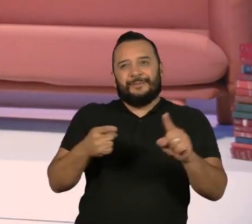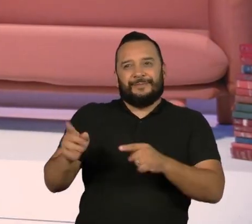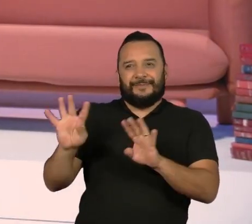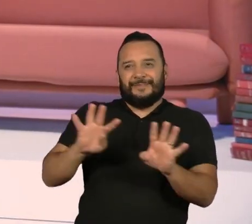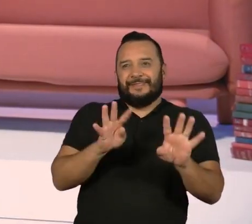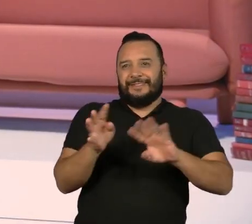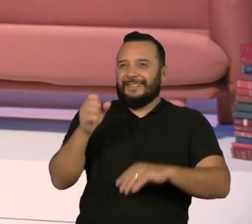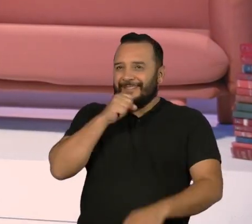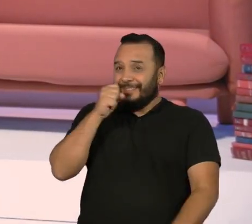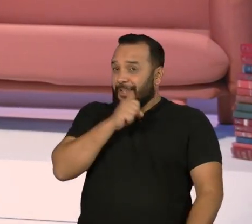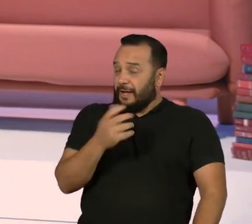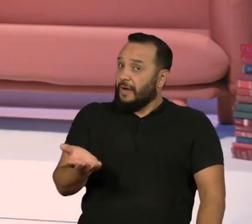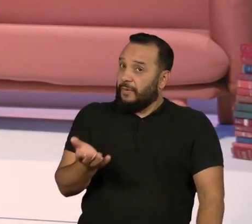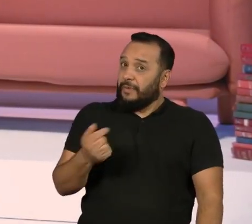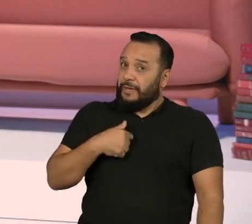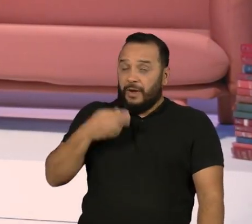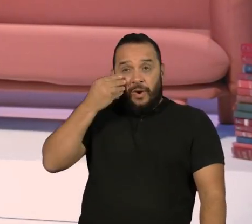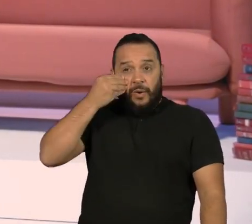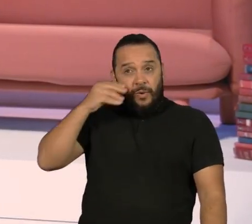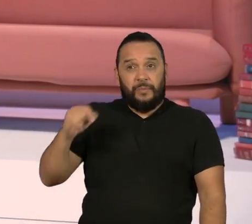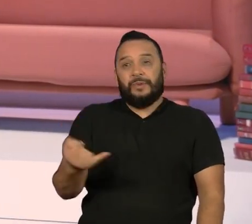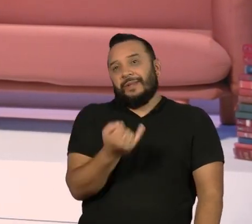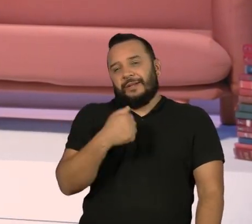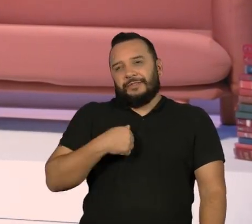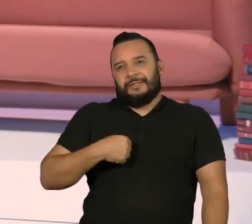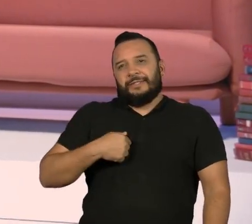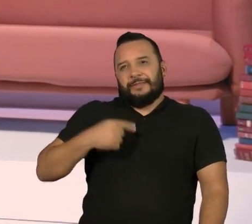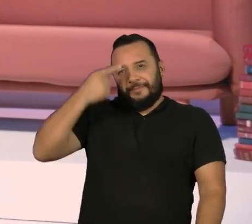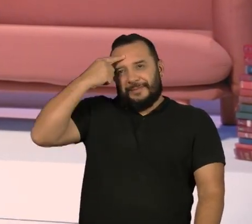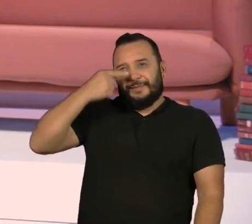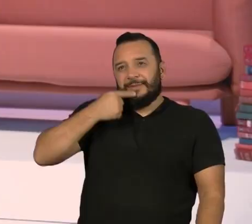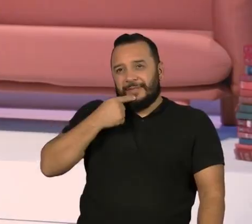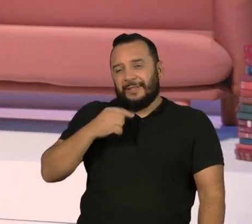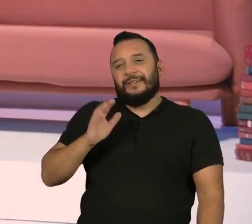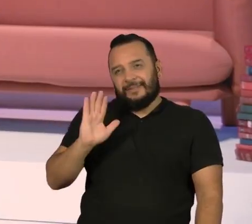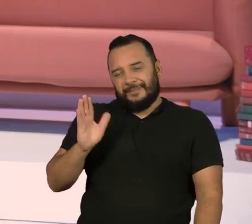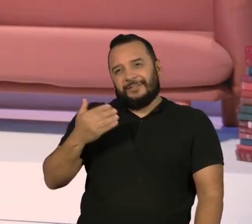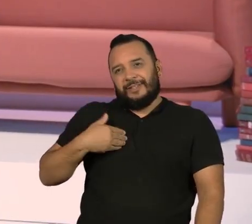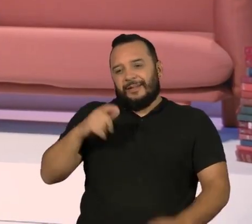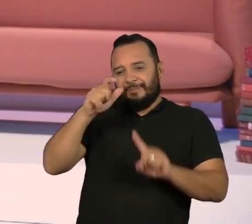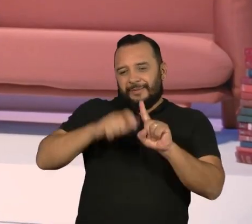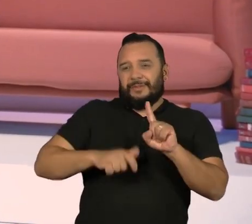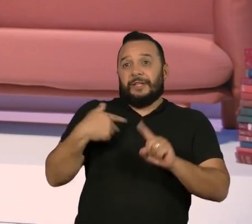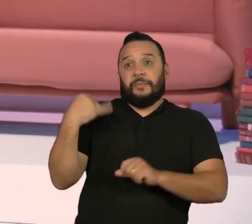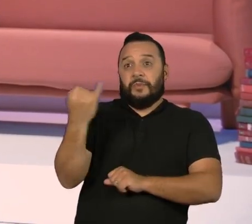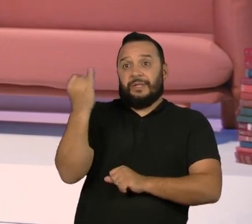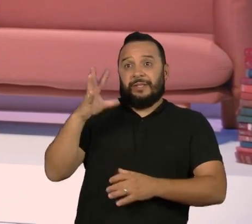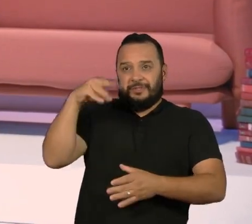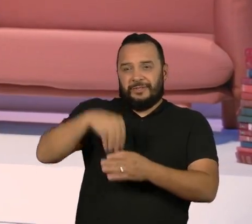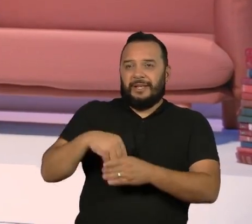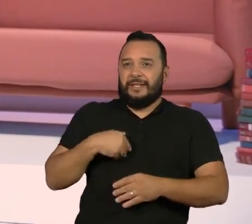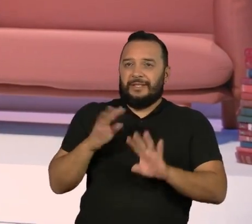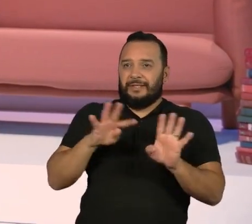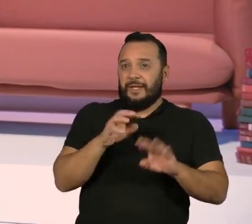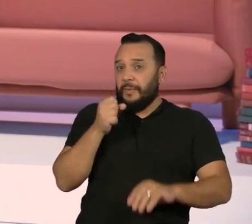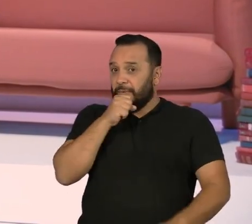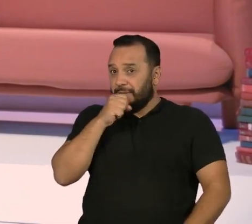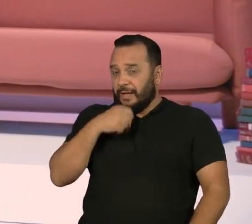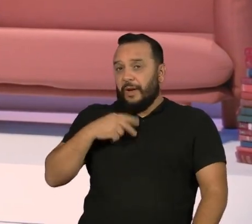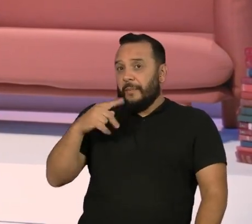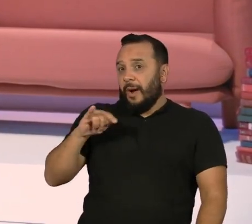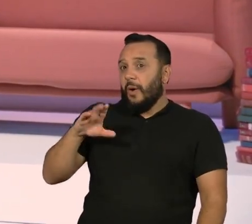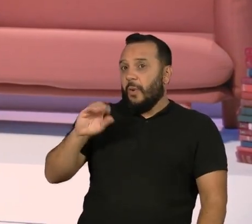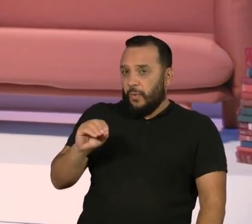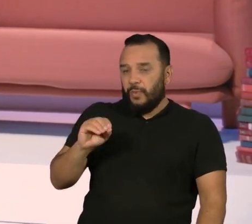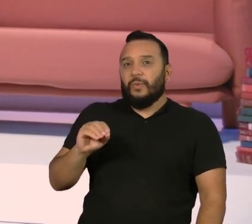Musical foi a primeira vez que eu tive a oportunidade de fazer um personagem importante na trama, dentro de um musical. E era Paulo Pontes. O último marido